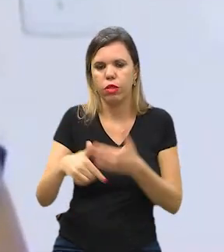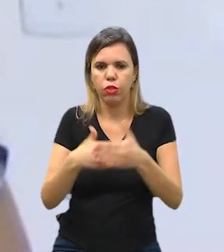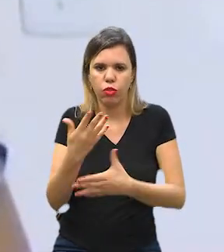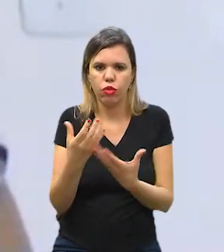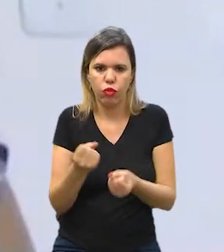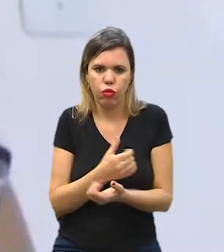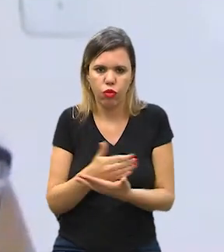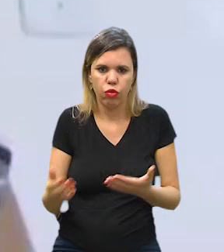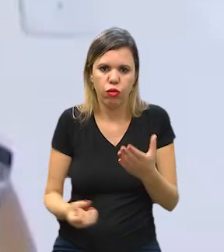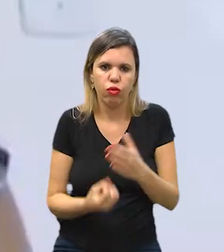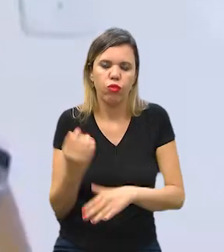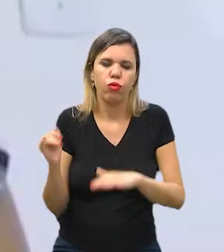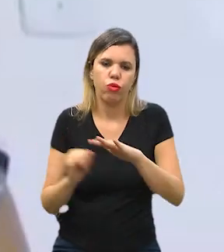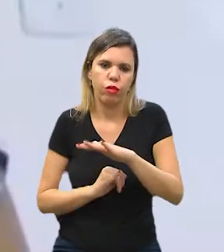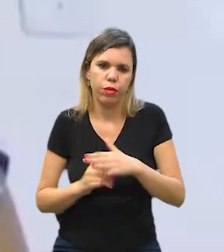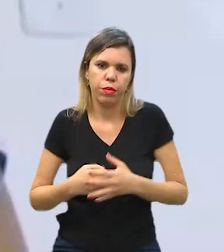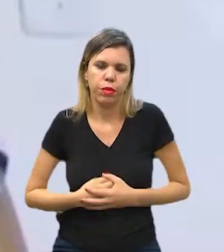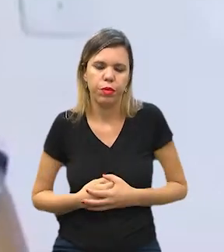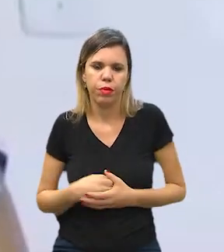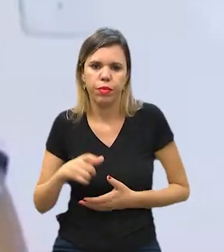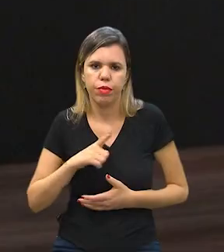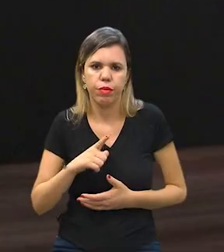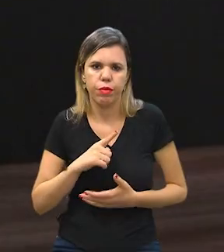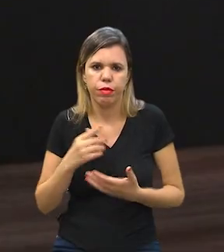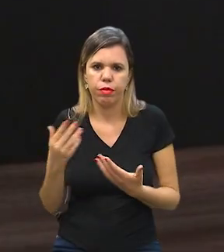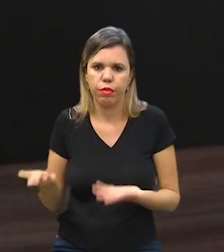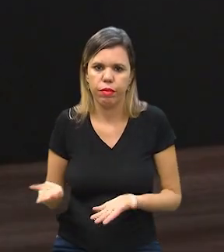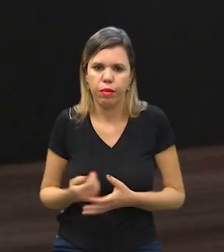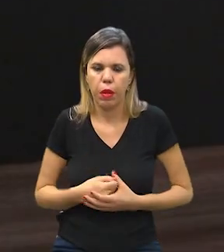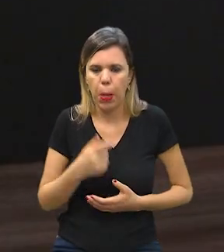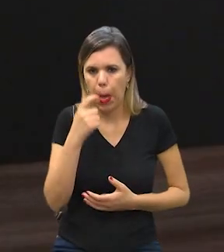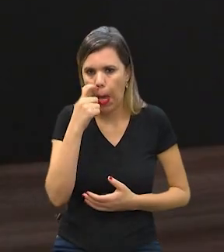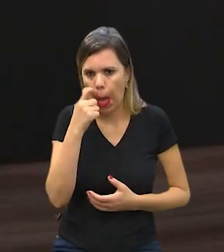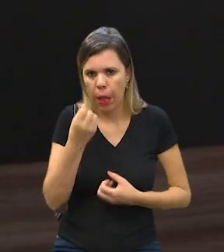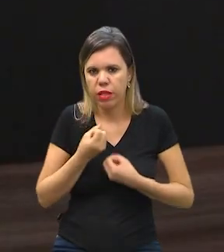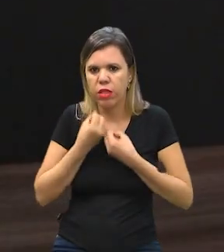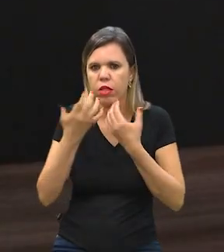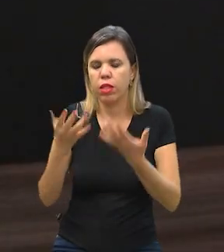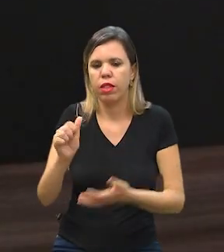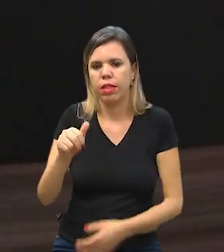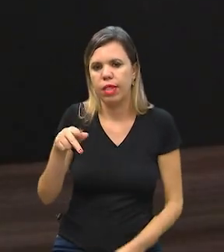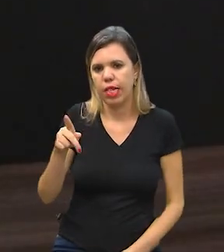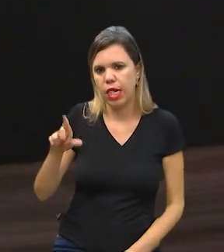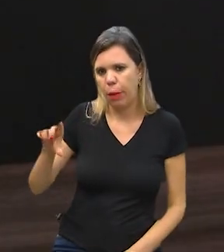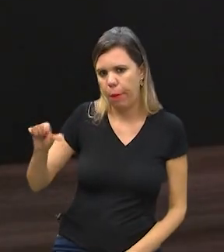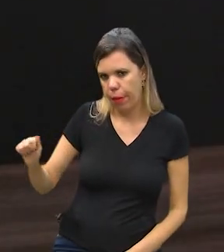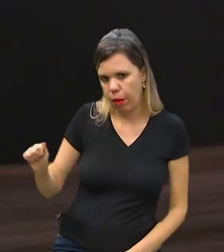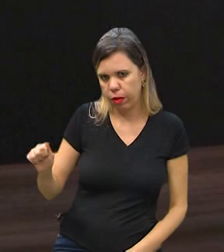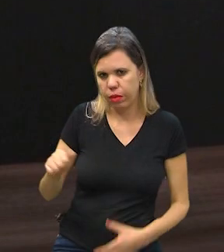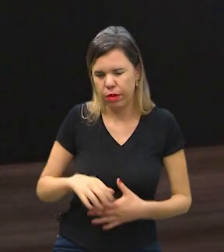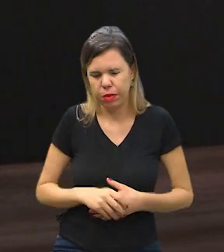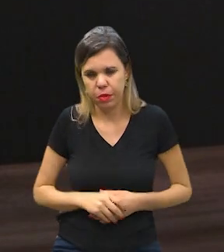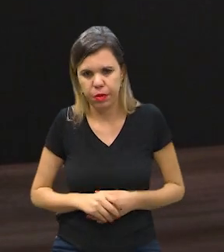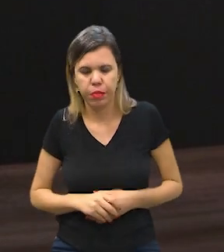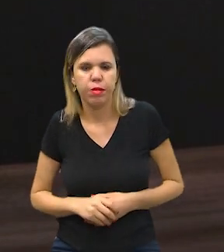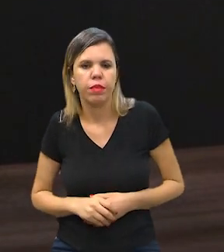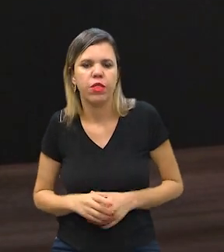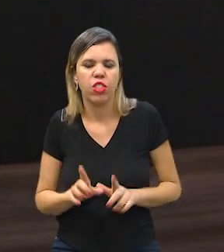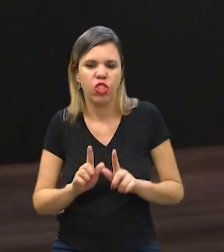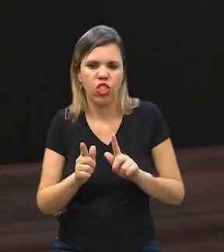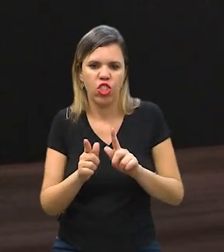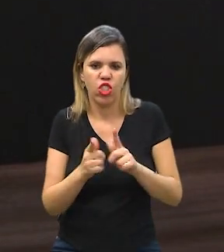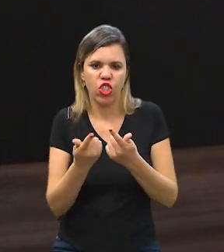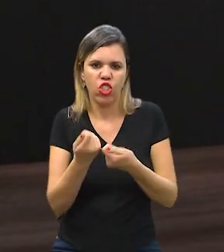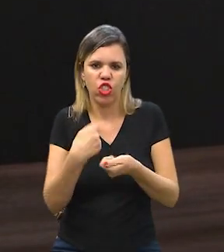sentido desse processo de incubação com jovens. Inclusive a gente tem aqui, olha, o depoimento da Ana Paula